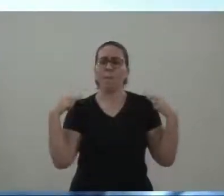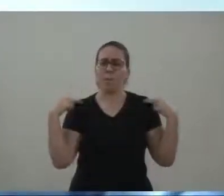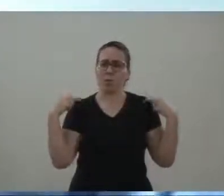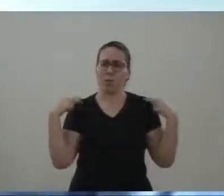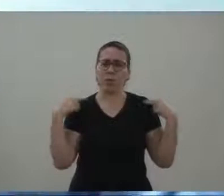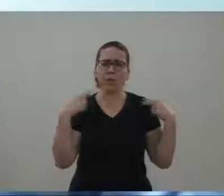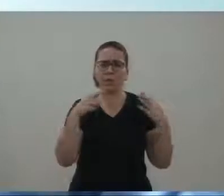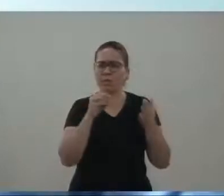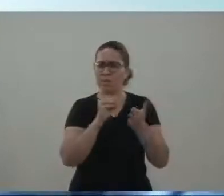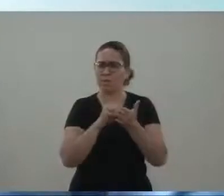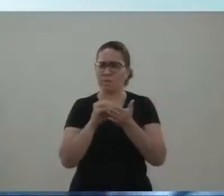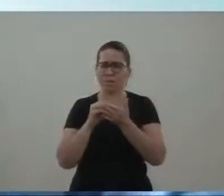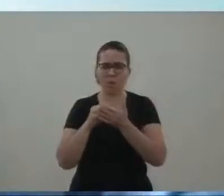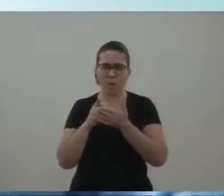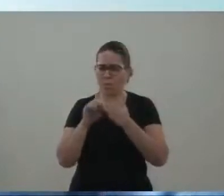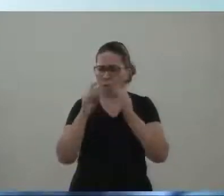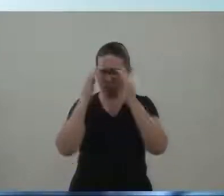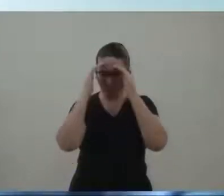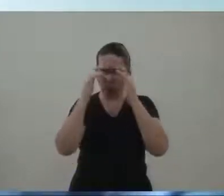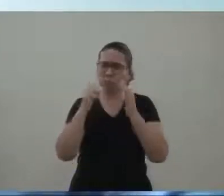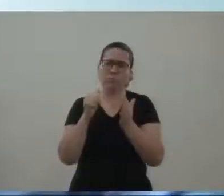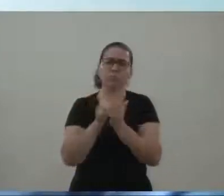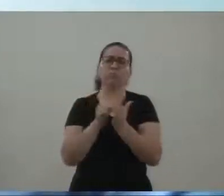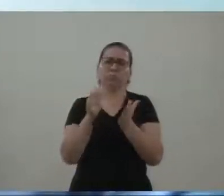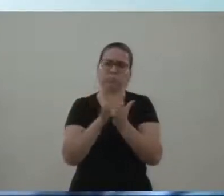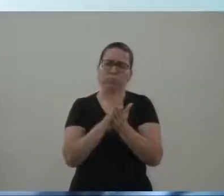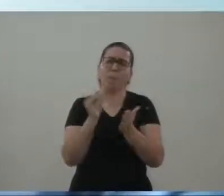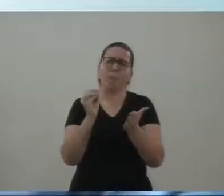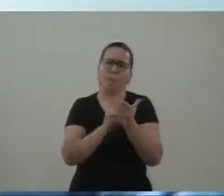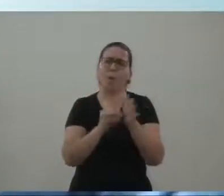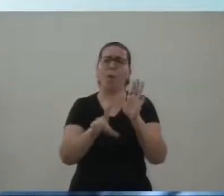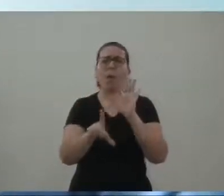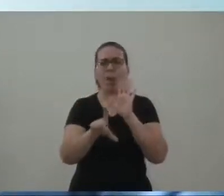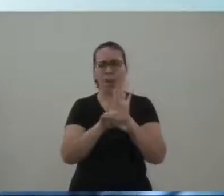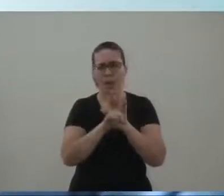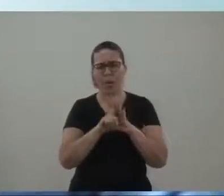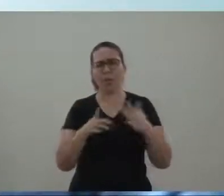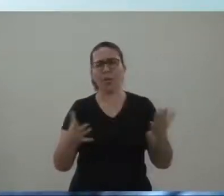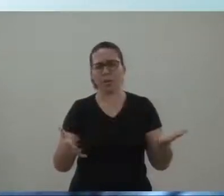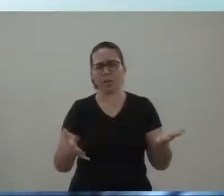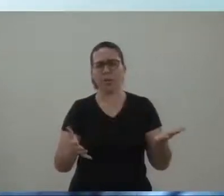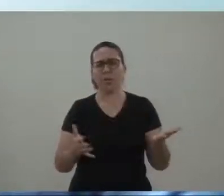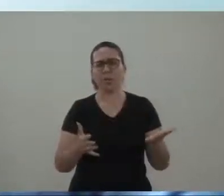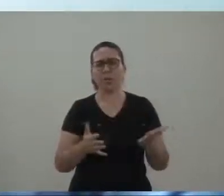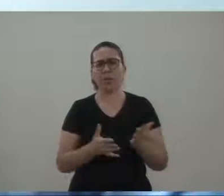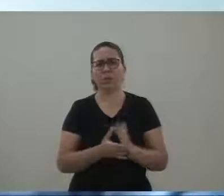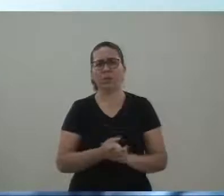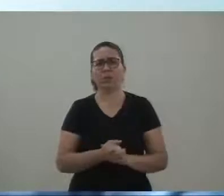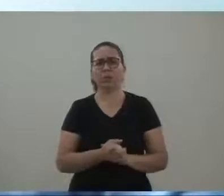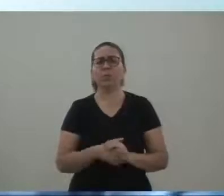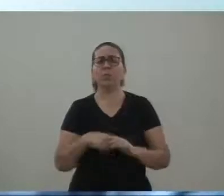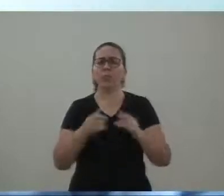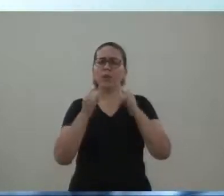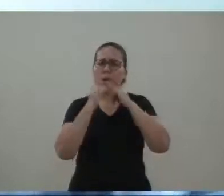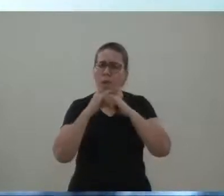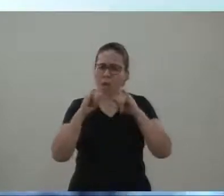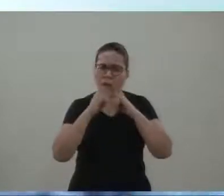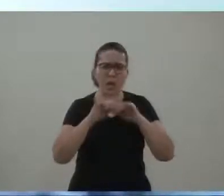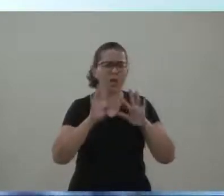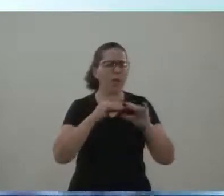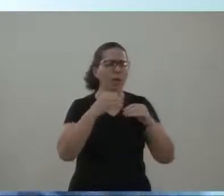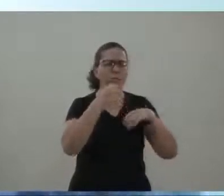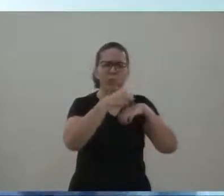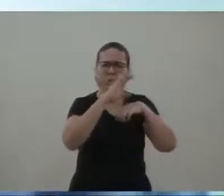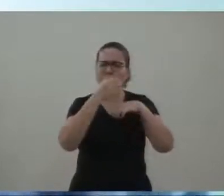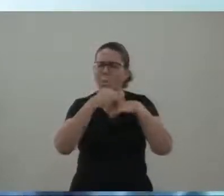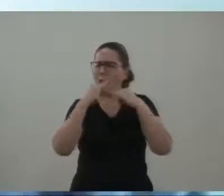a não respeitar, aplicar a lei, né? Não que não deva ser aplicada desde já, mas eu acho que, sobretudo após essa campanha, aplicar a lei, porque não é